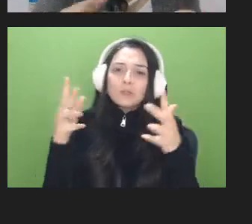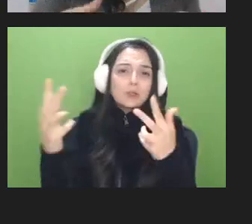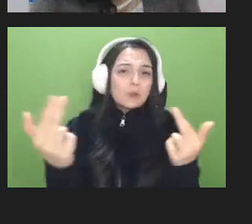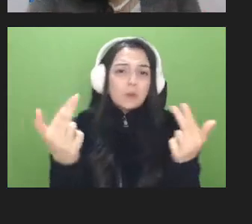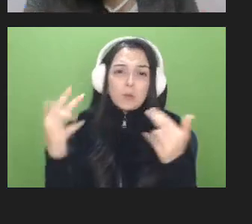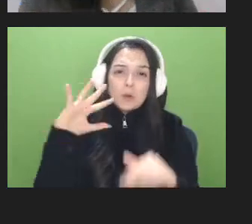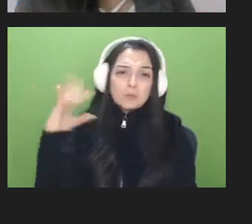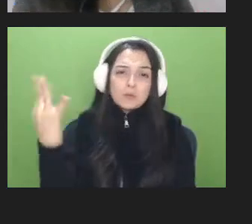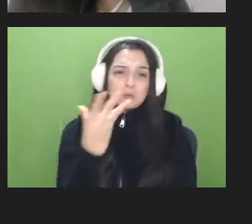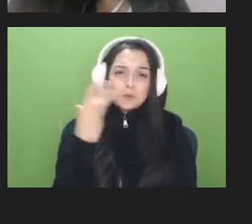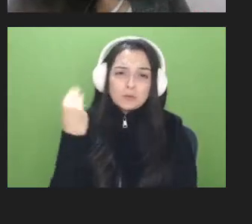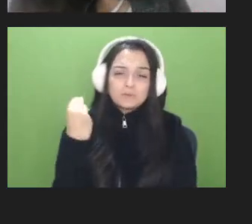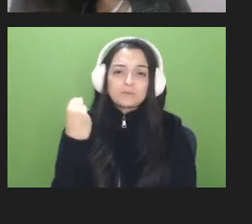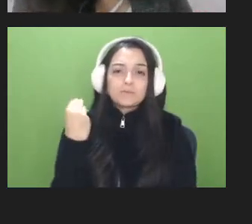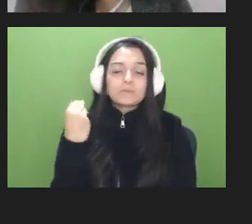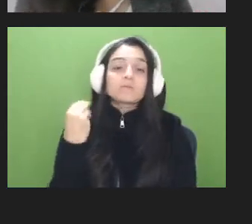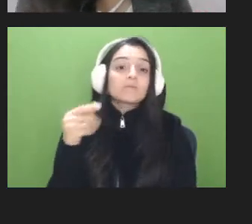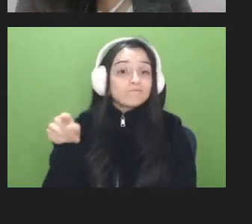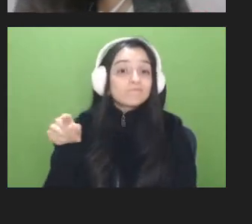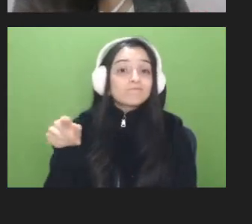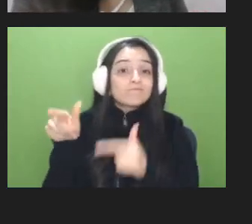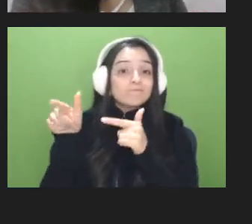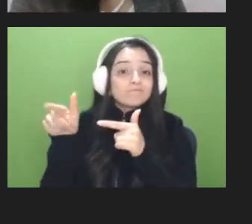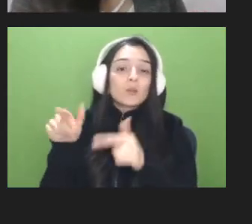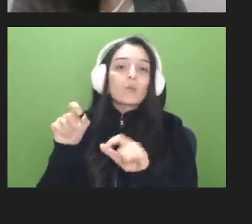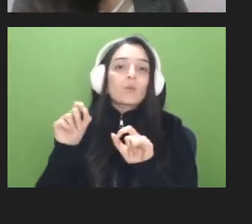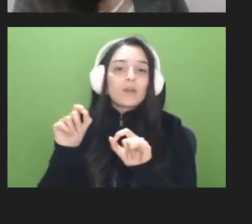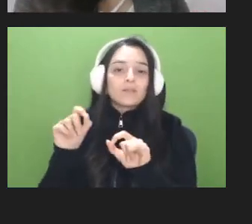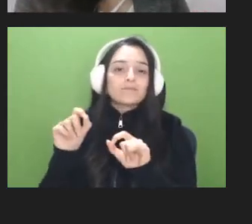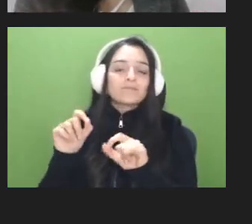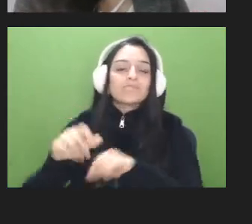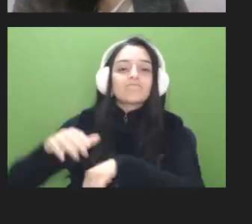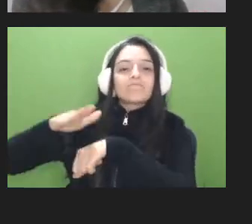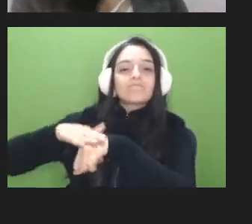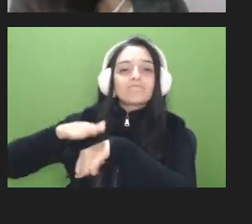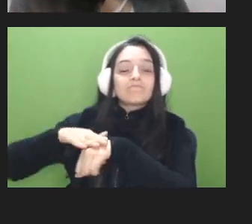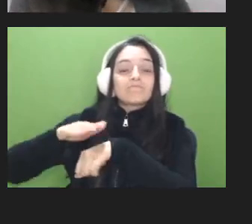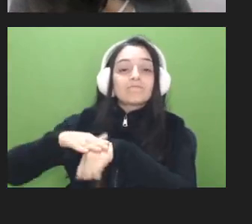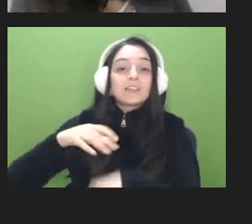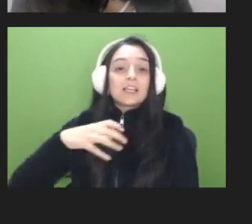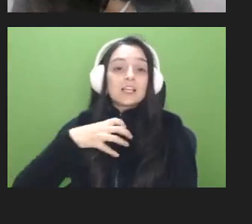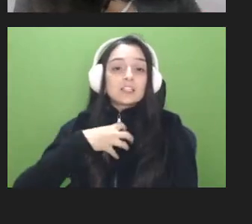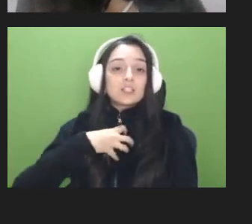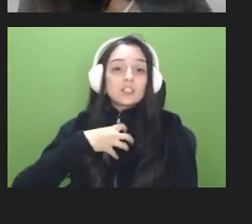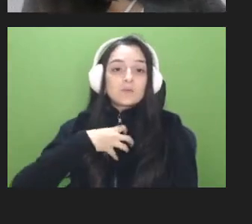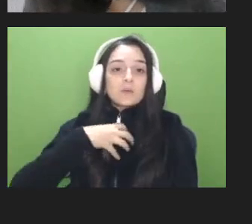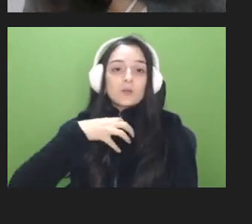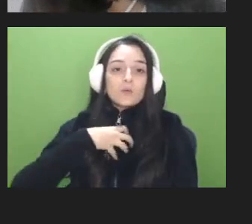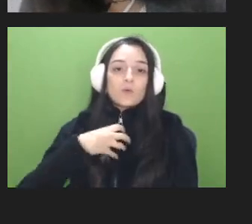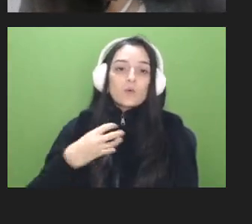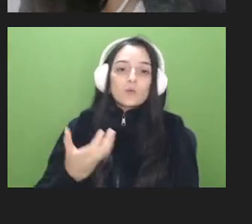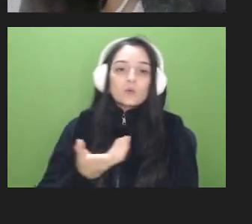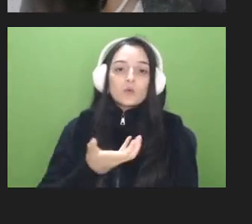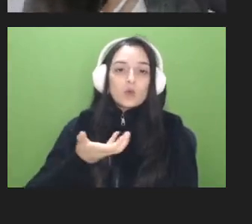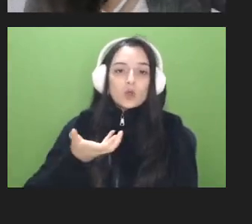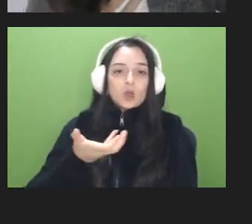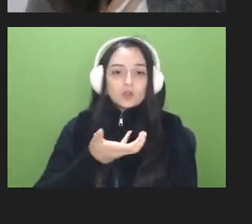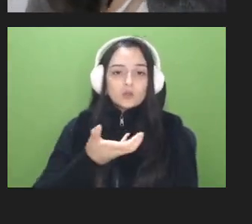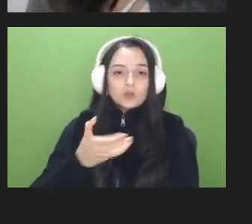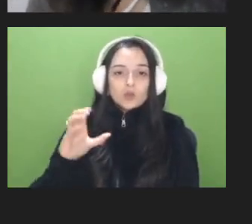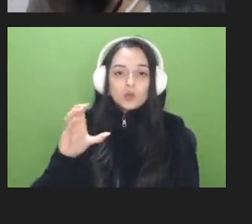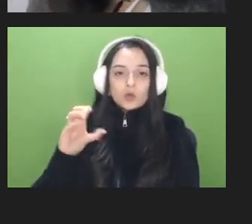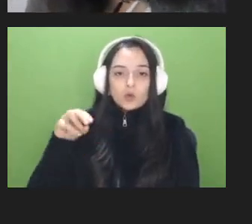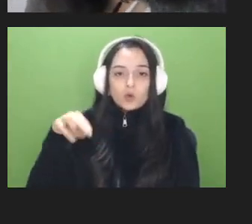Isso é o que se denomina de sofrimento ontológico. Mas essas práticas de invisibilização de uma cultura, de